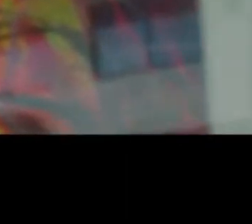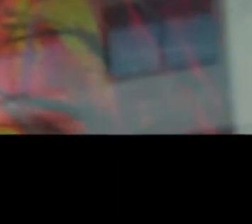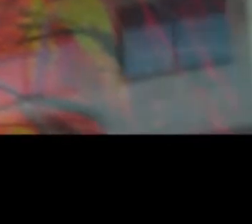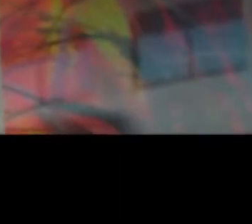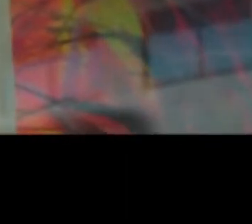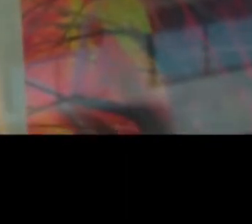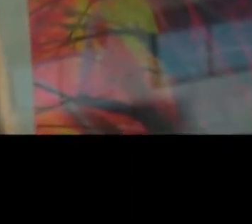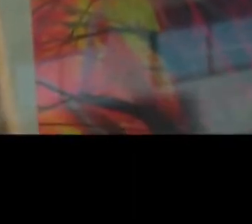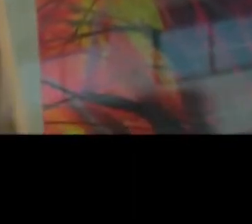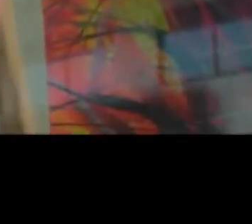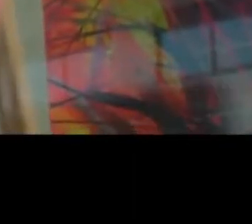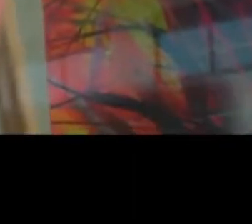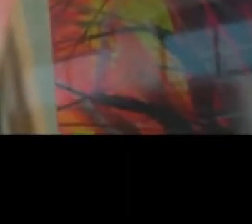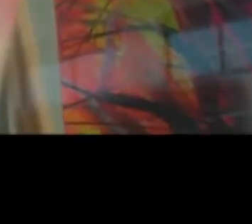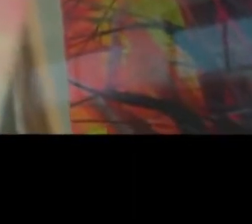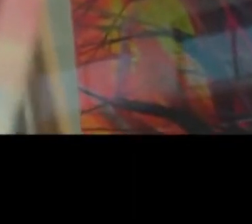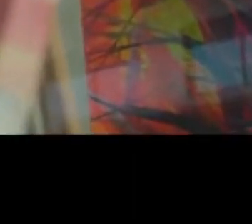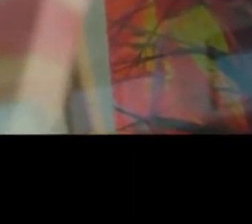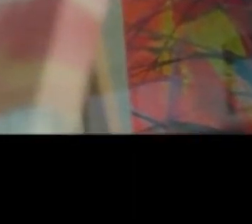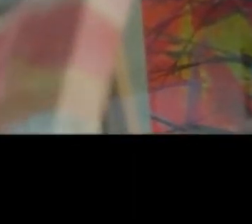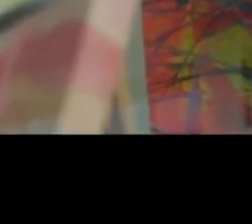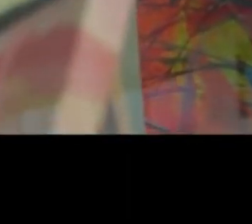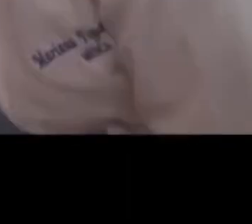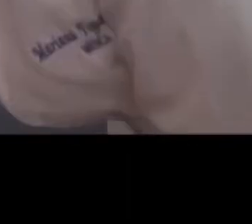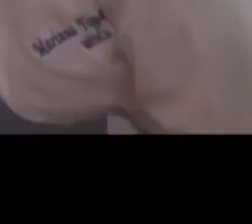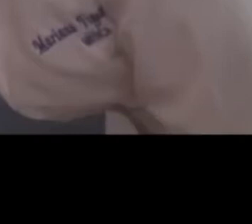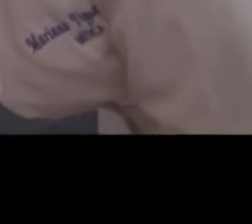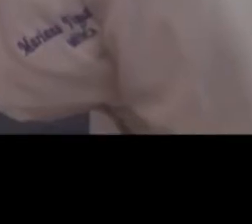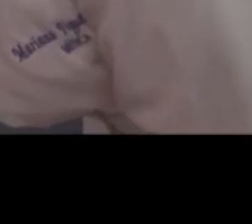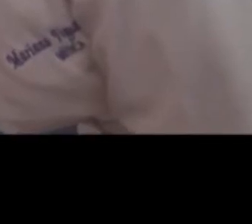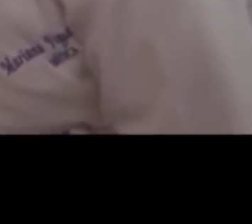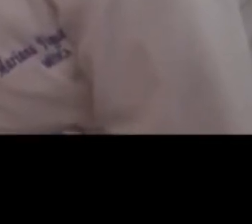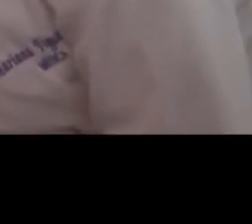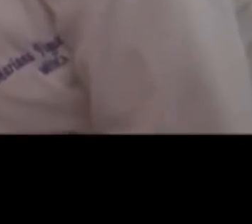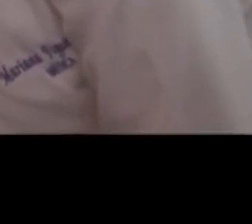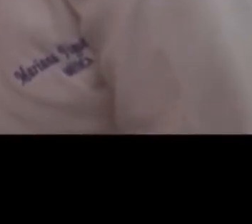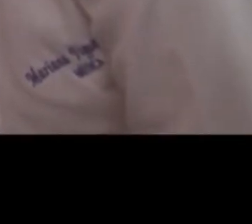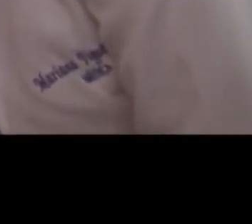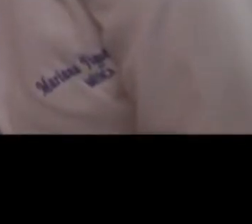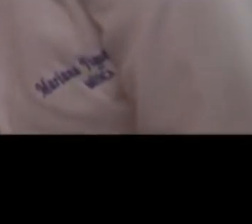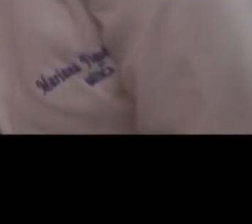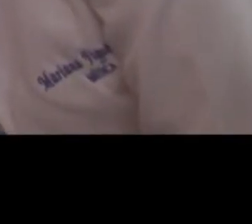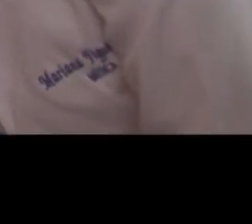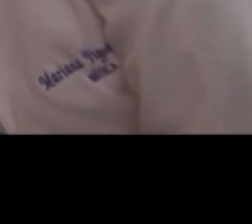para os que usam o coração, para os que cuidam dele,